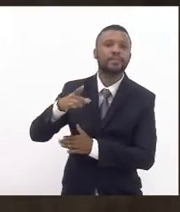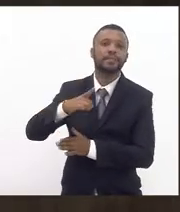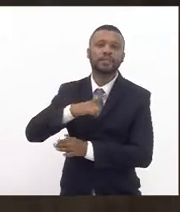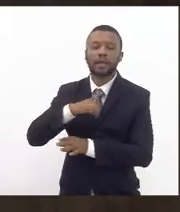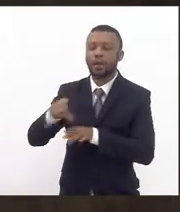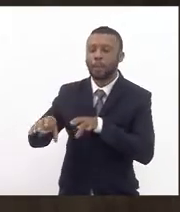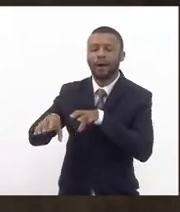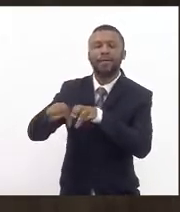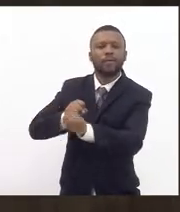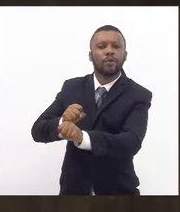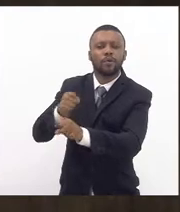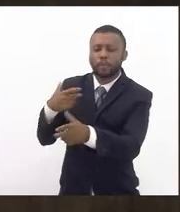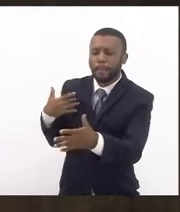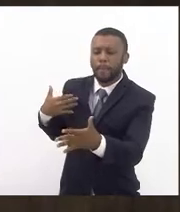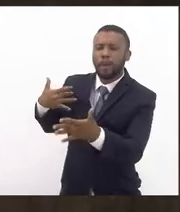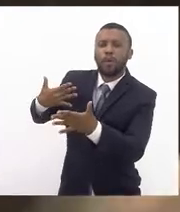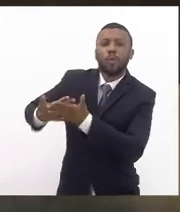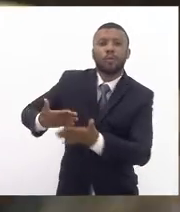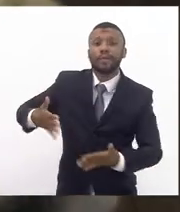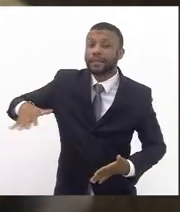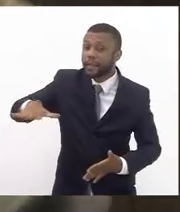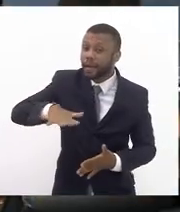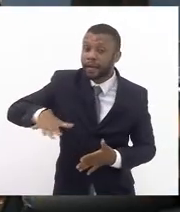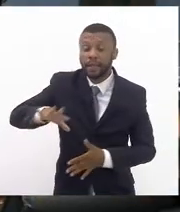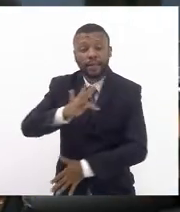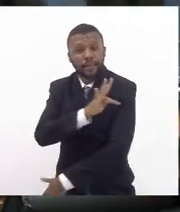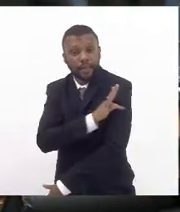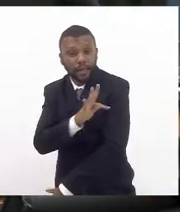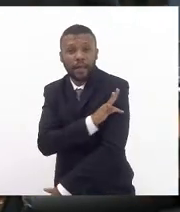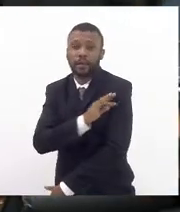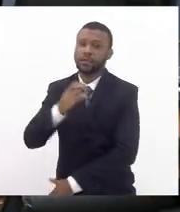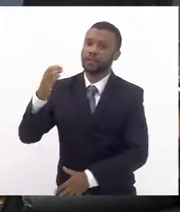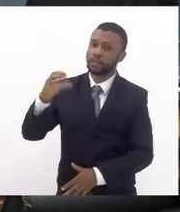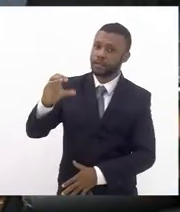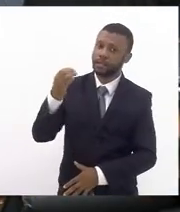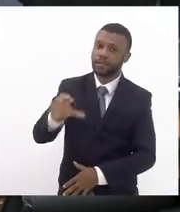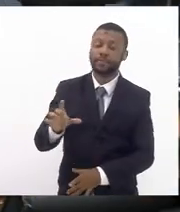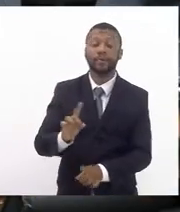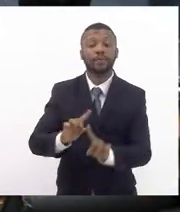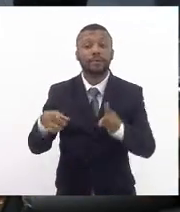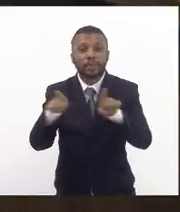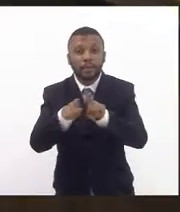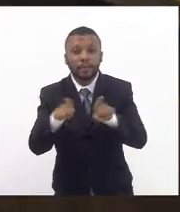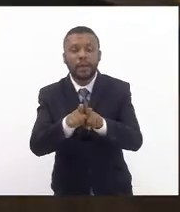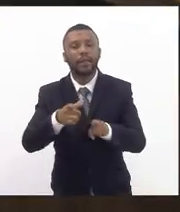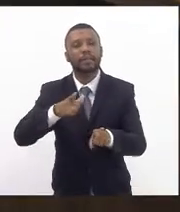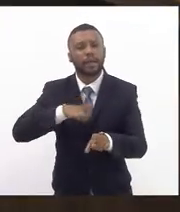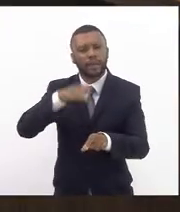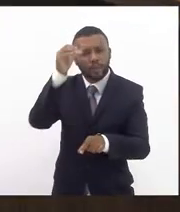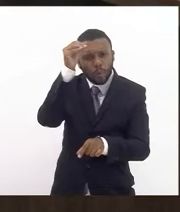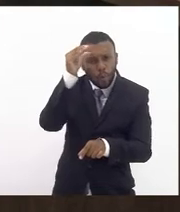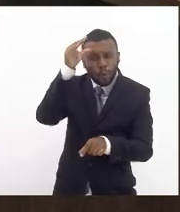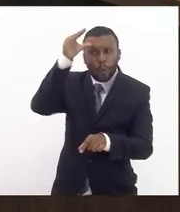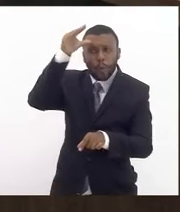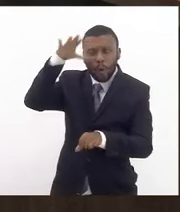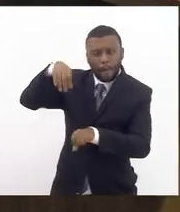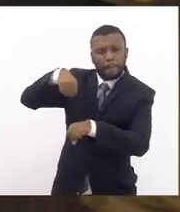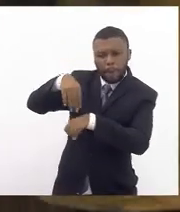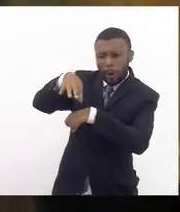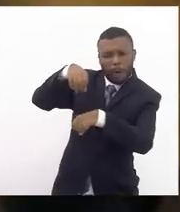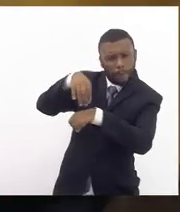uma formação, né, na área técnica, científica, mas também coloca todo esse conhecimento a serviço